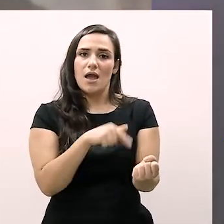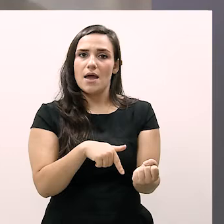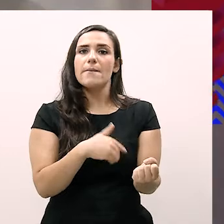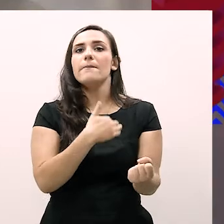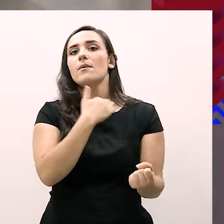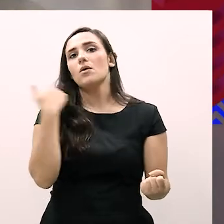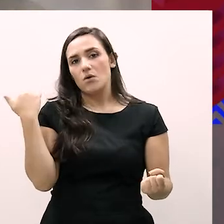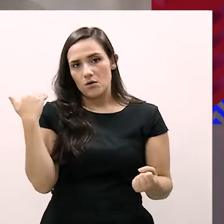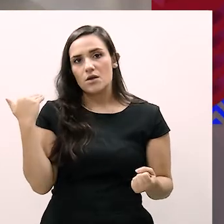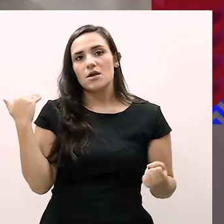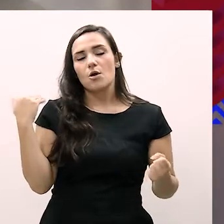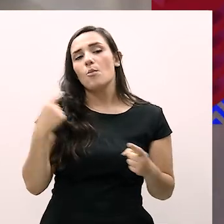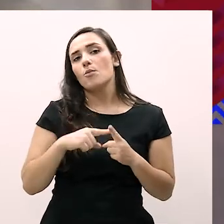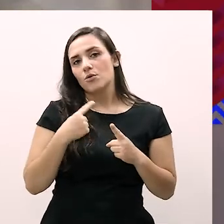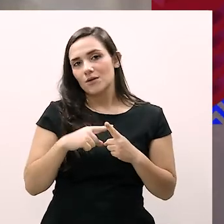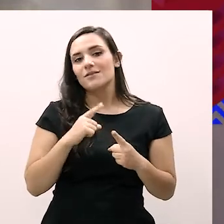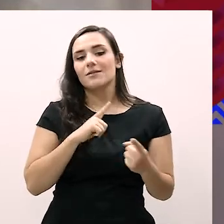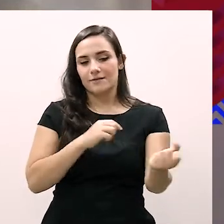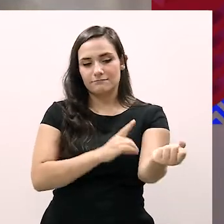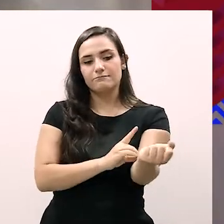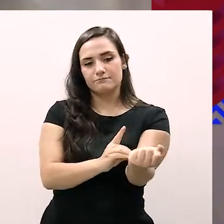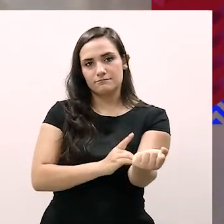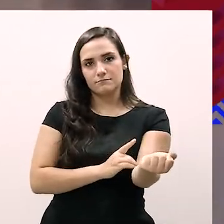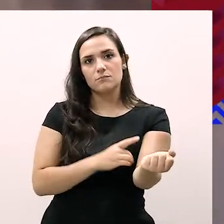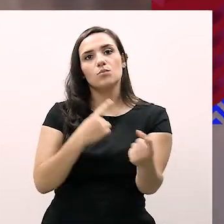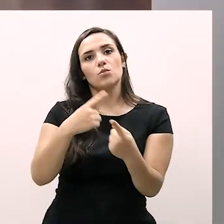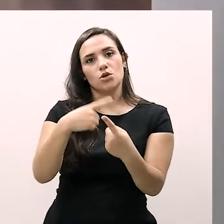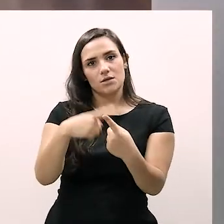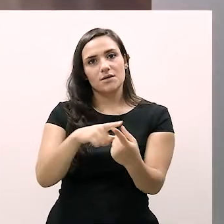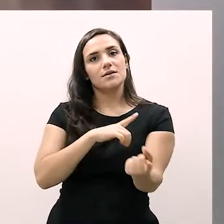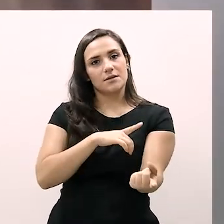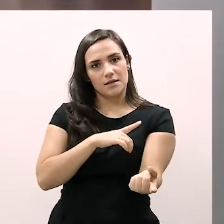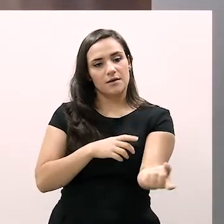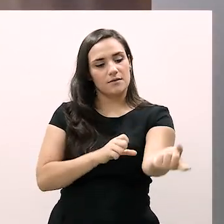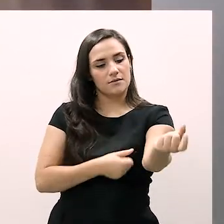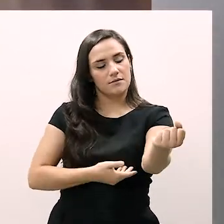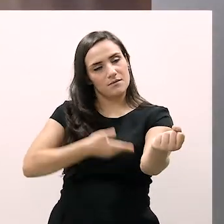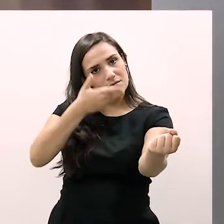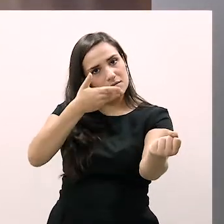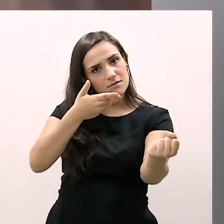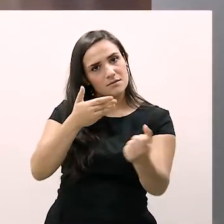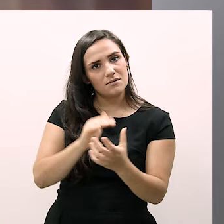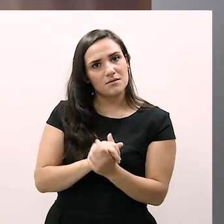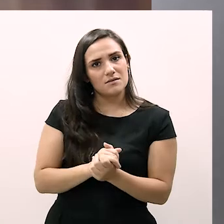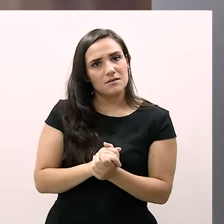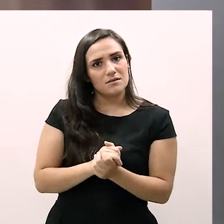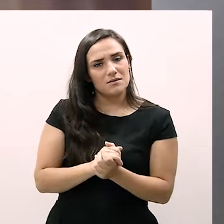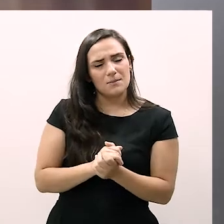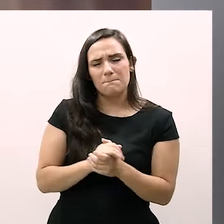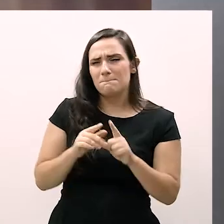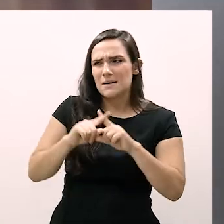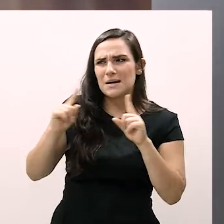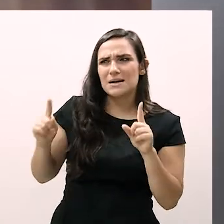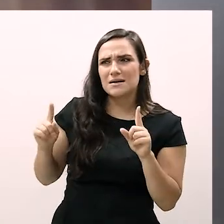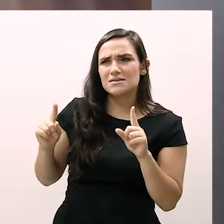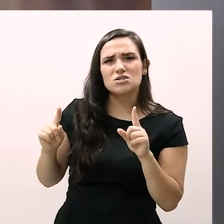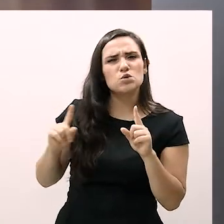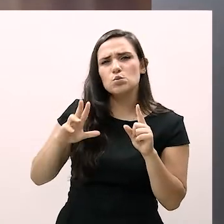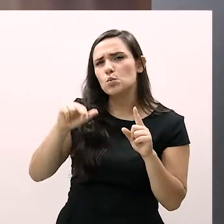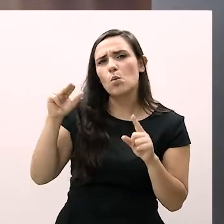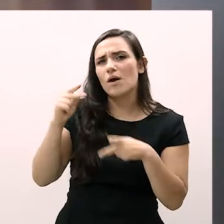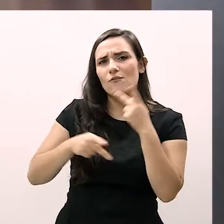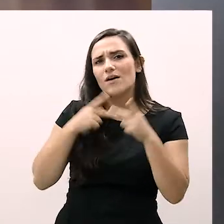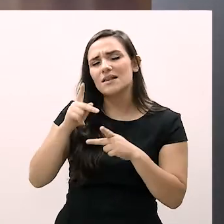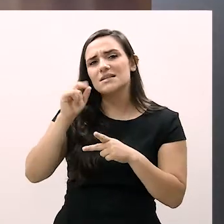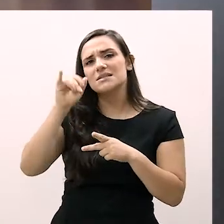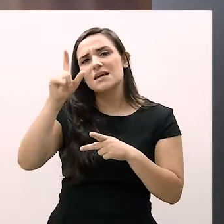que morria nos tempos passados, que era diabético ou era hipertenso, se ele era ou não obeso. E nós